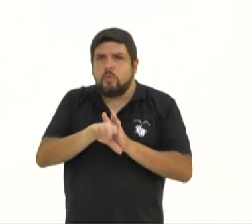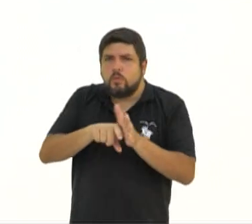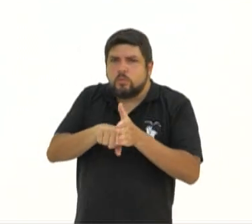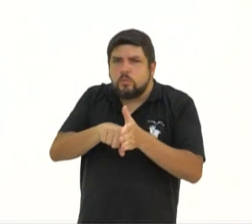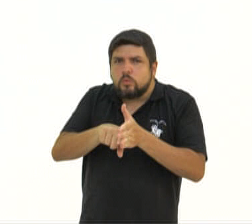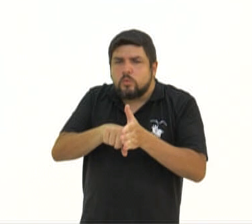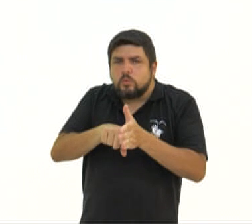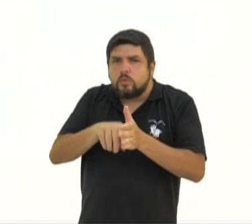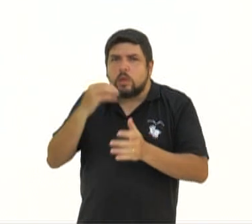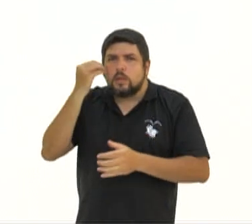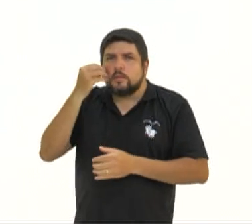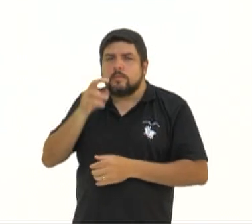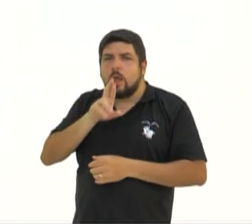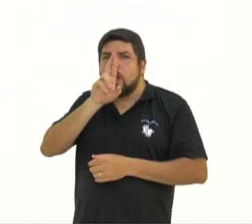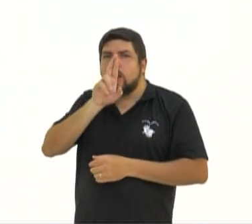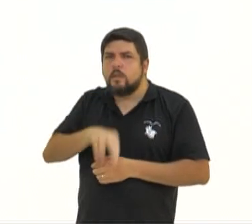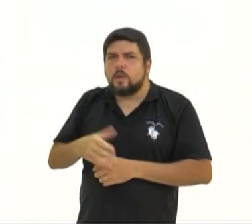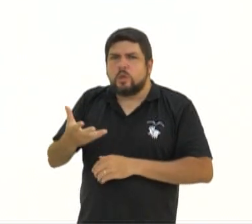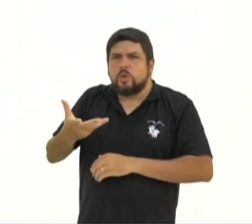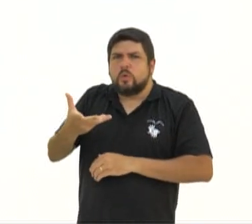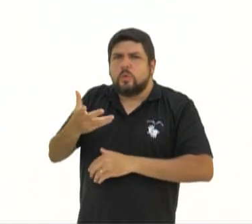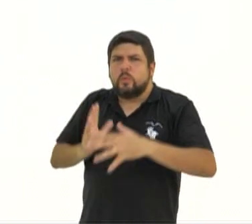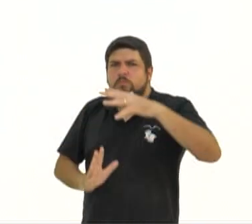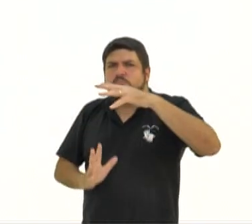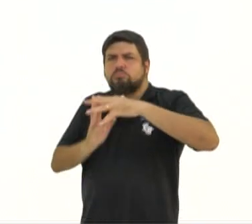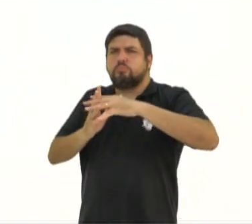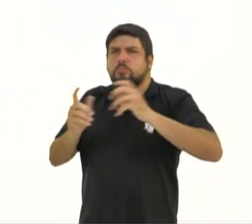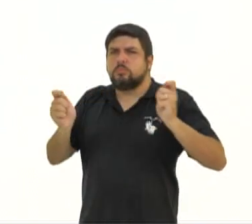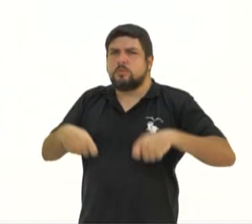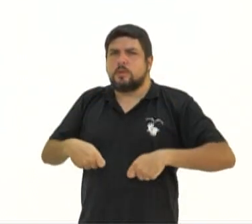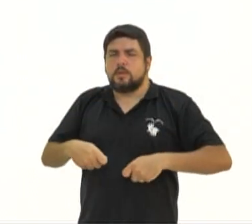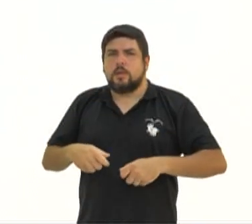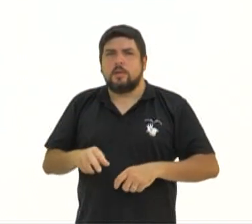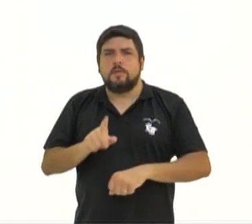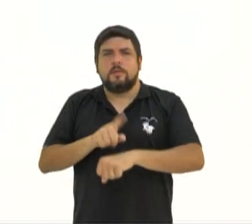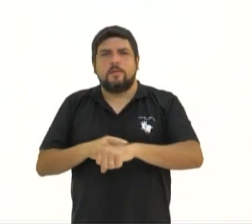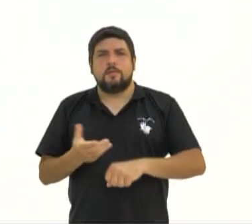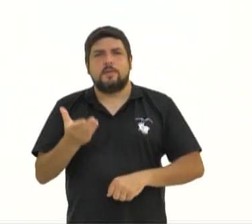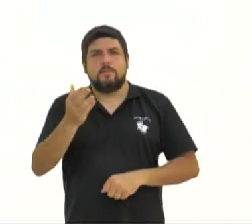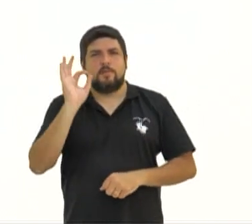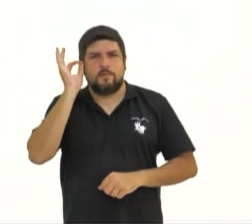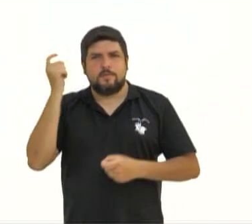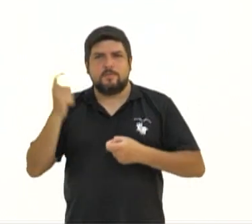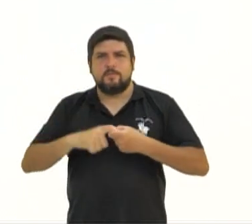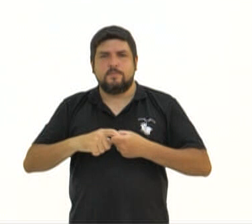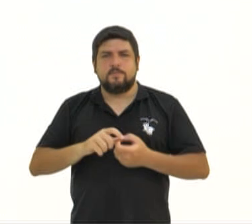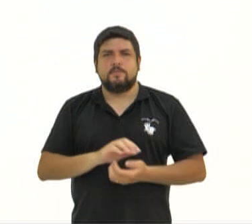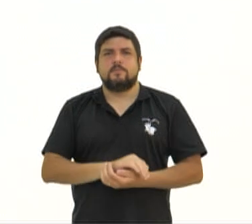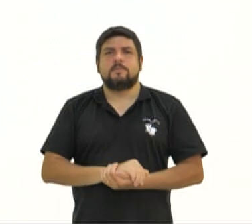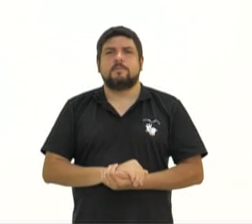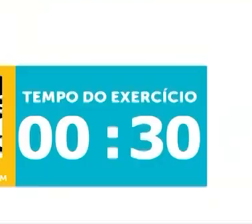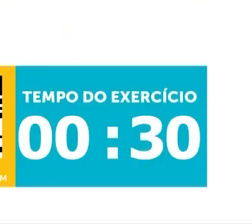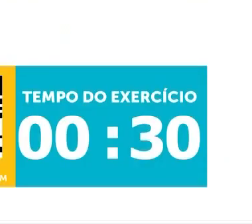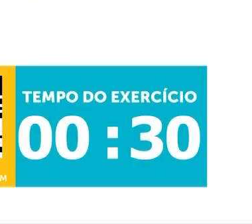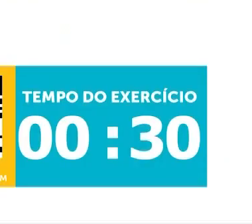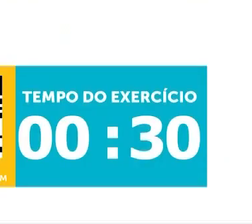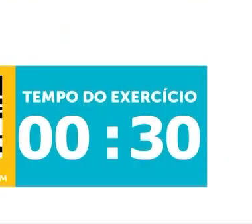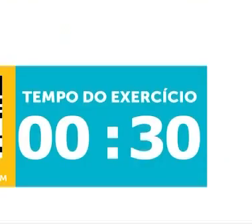vê qual a velocidade que uma peteca de badminton pode pegar. Um tempinho aí, já voltamos.